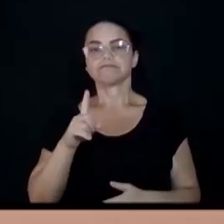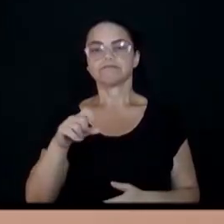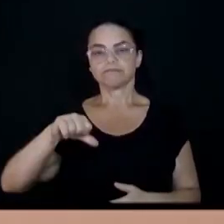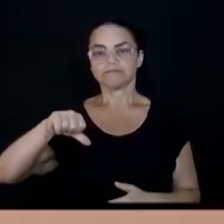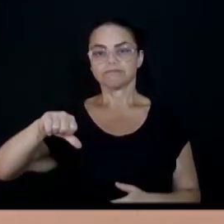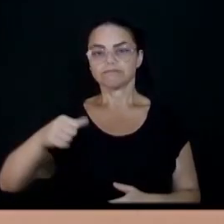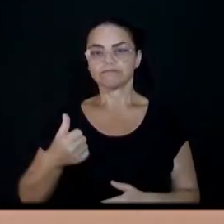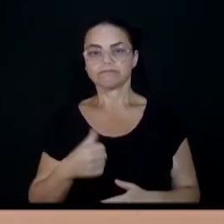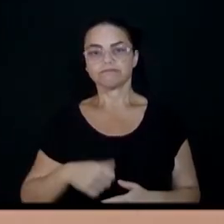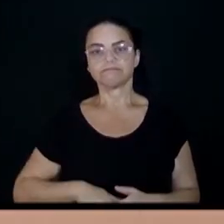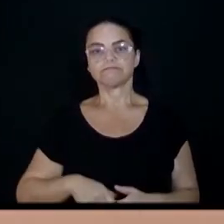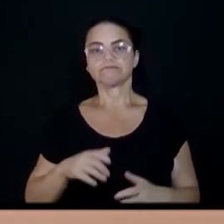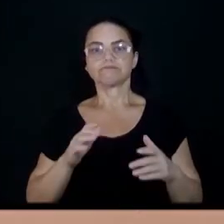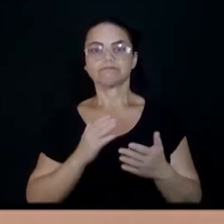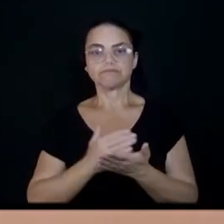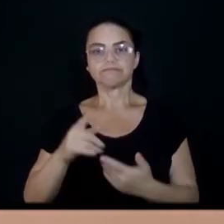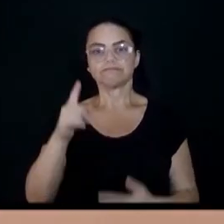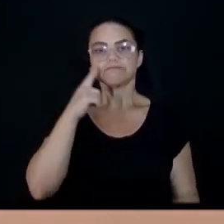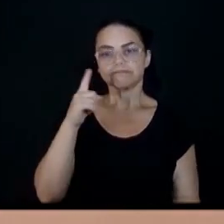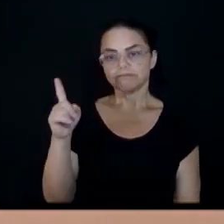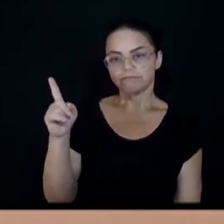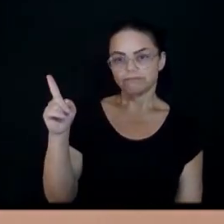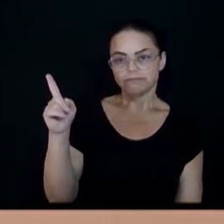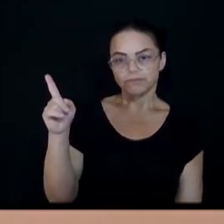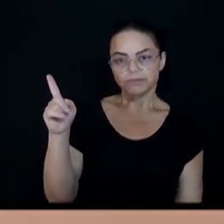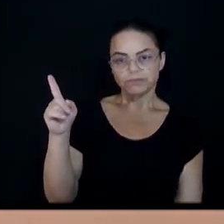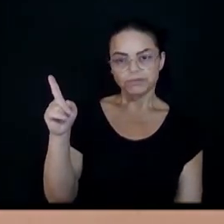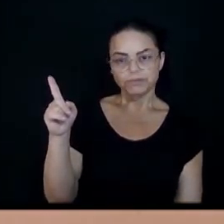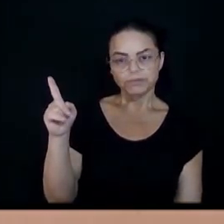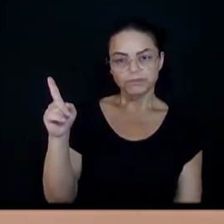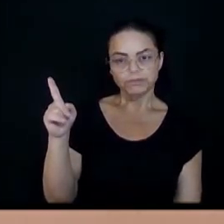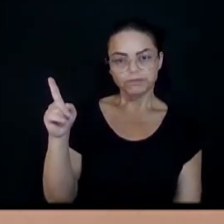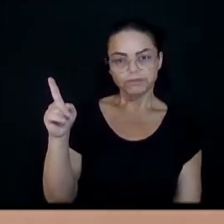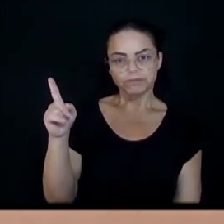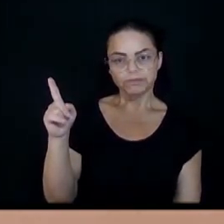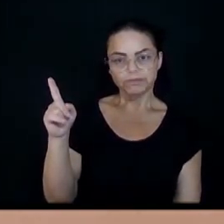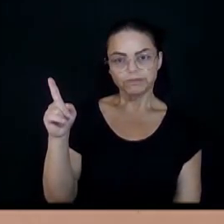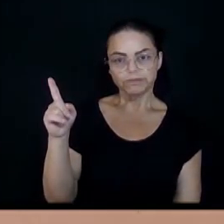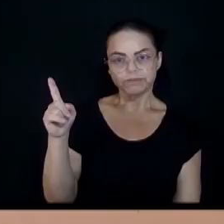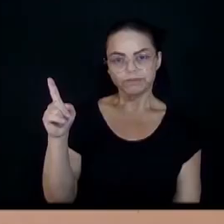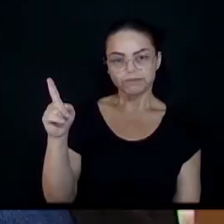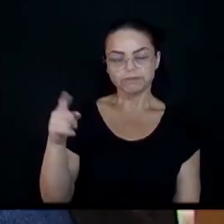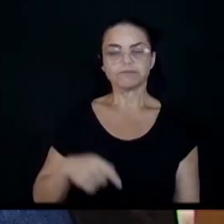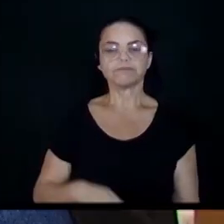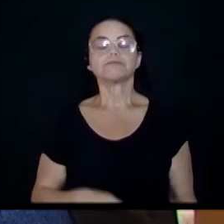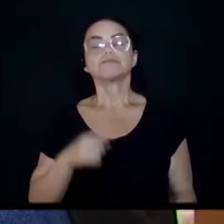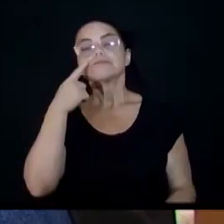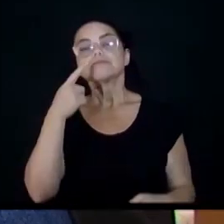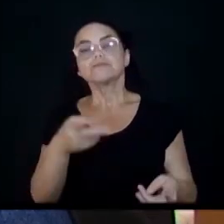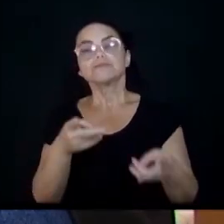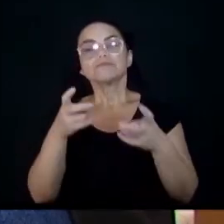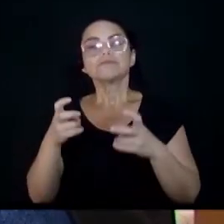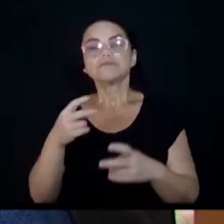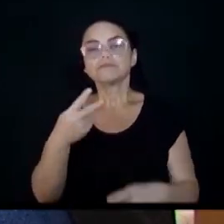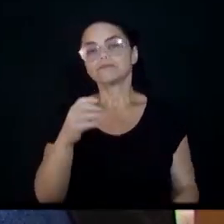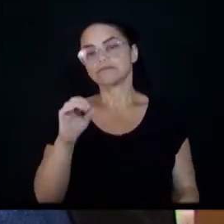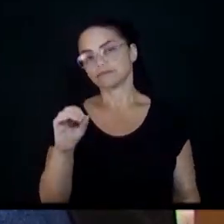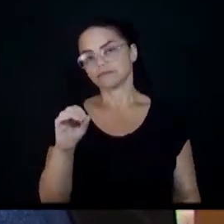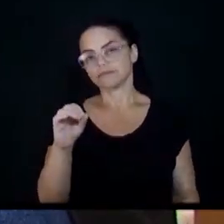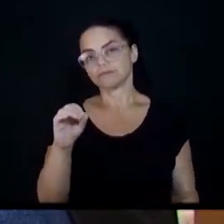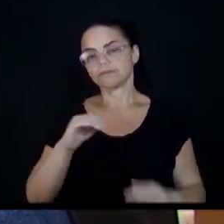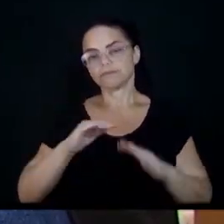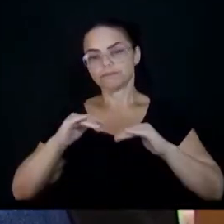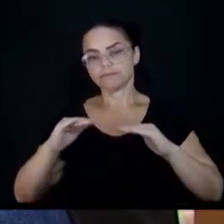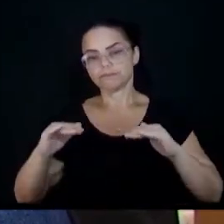foi desenhada, digamos assim, para o trabalho do direito de ser, só que veja, eram 20 crianças. Era essa, digamos assim,